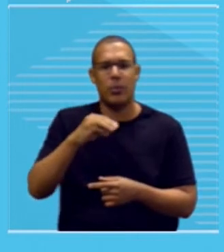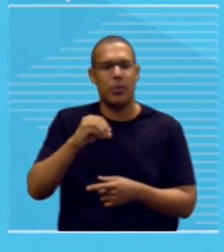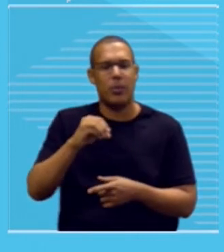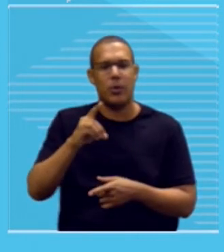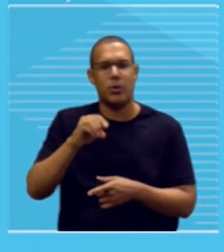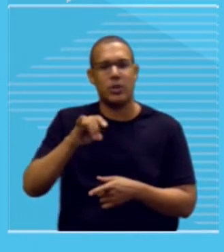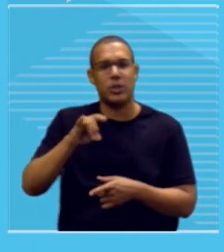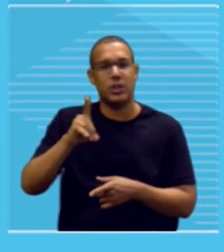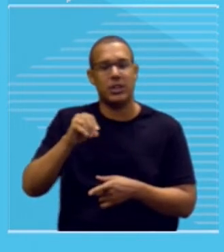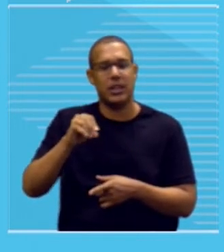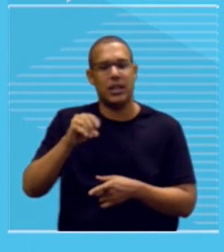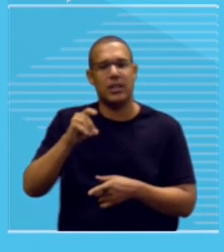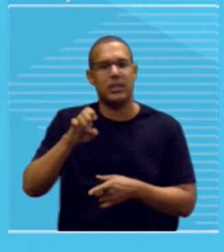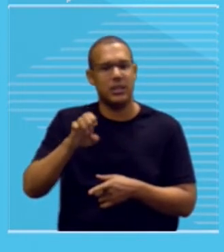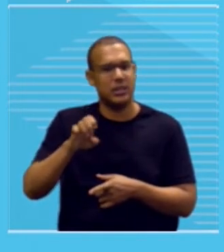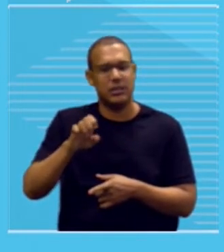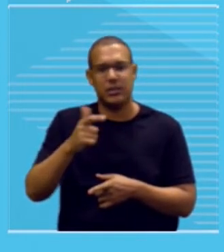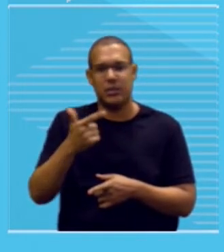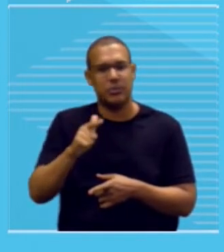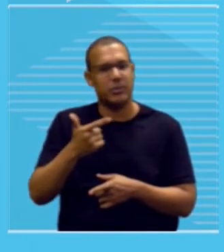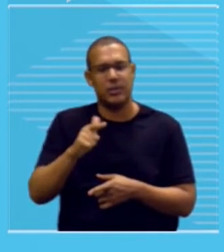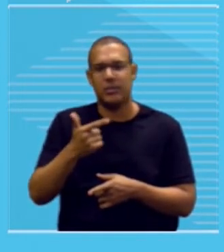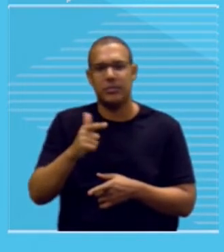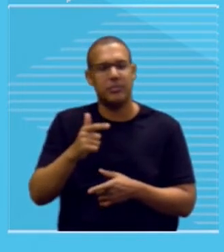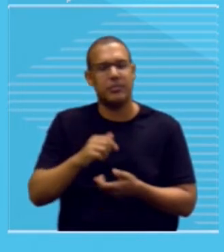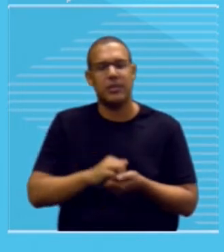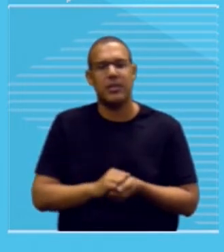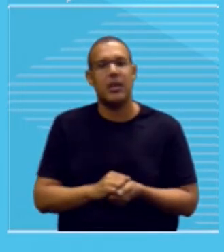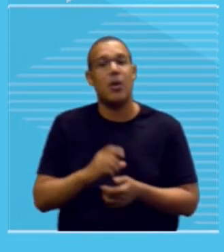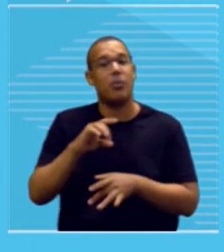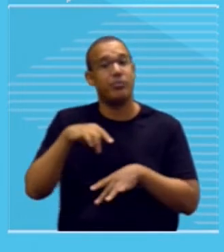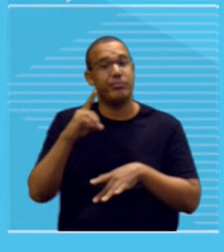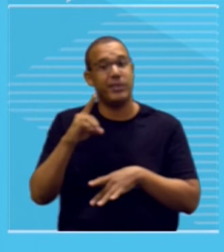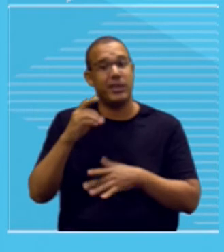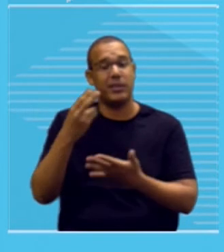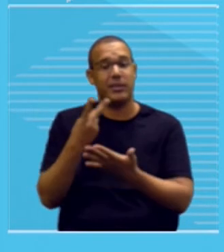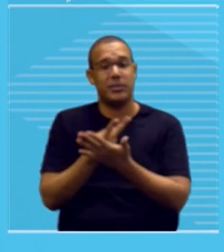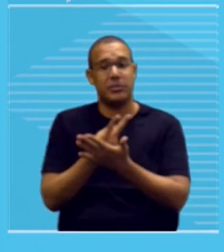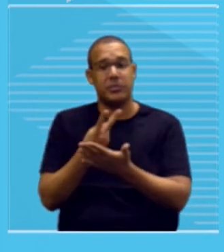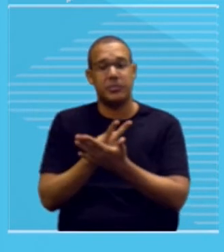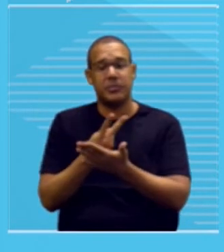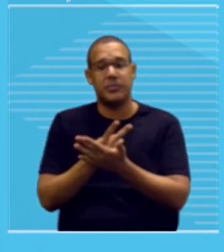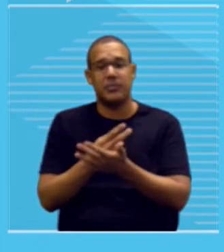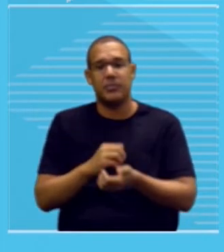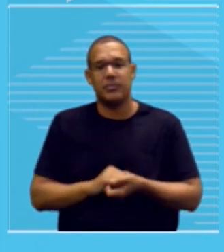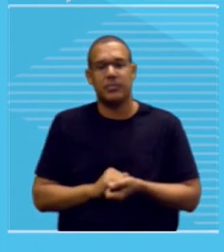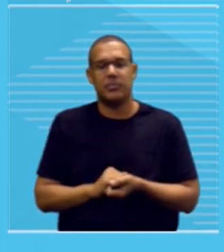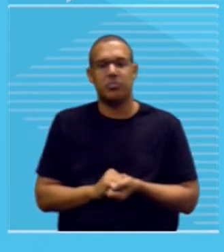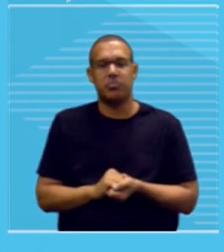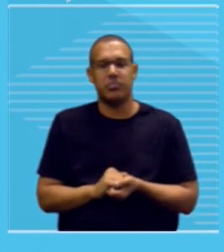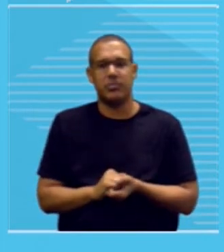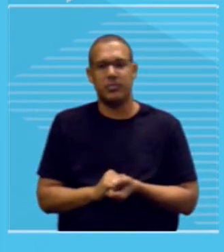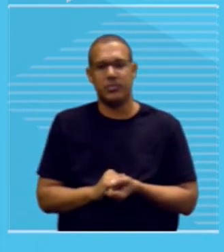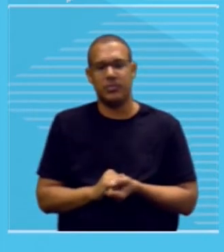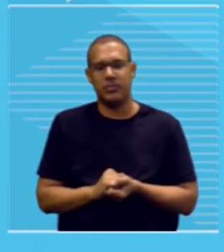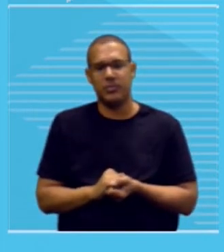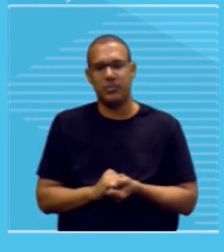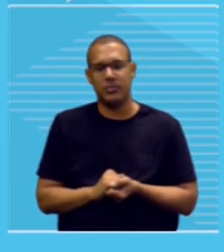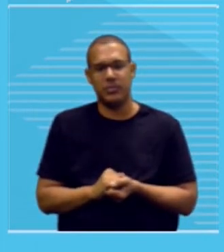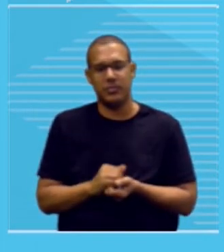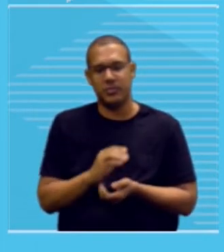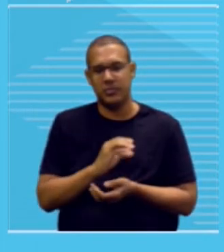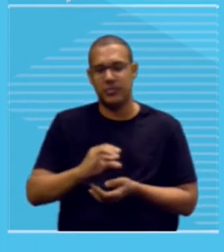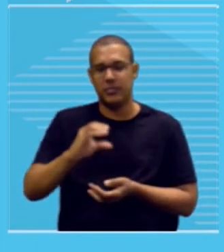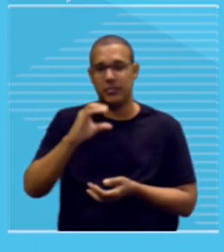não não não não não letra D não vai ser nossa resposta não galerinha vamos de baixo para cima Então já estamos aqui na letra